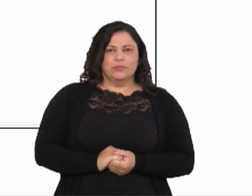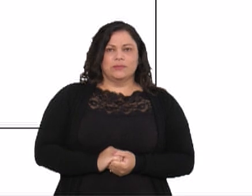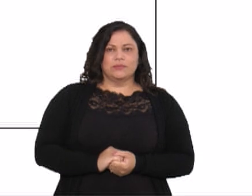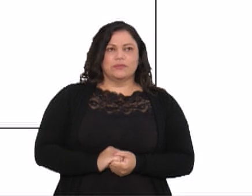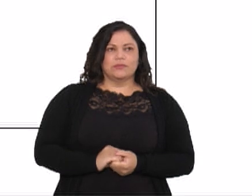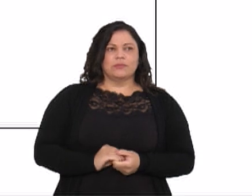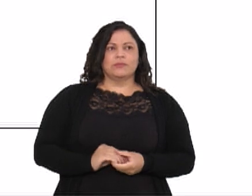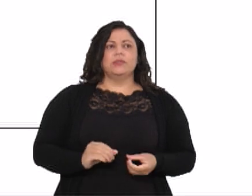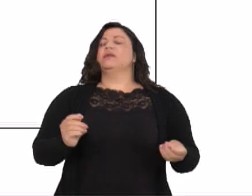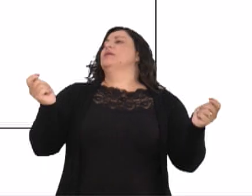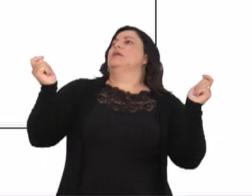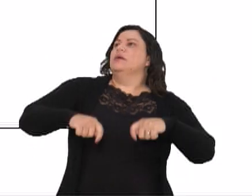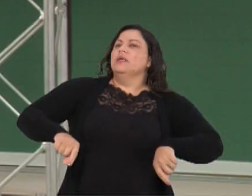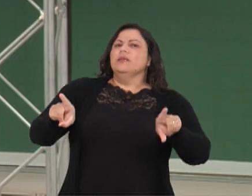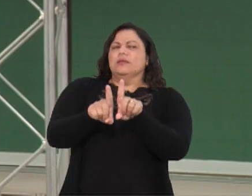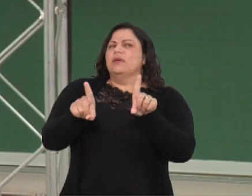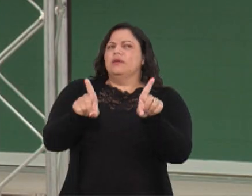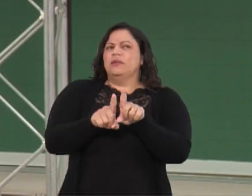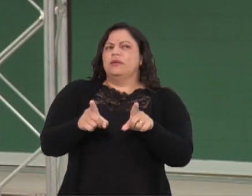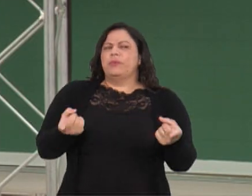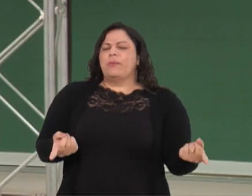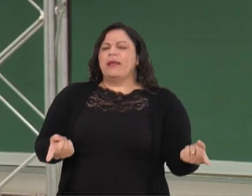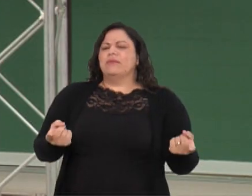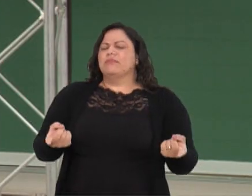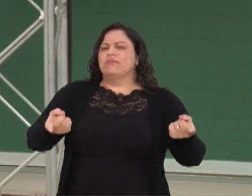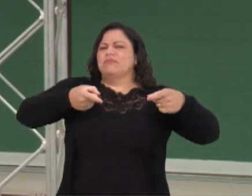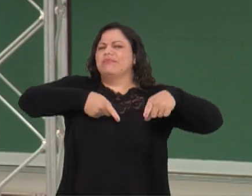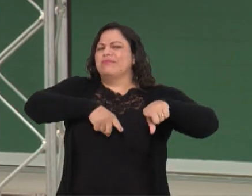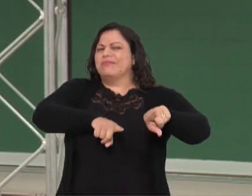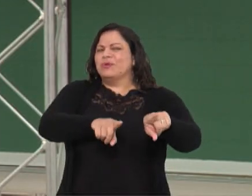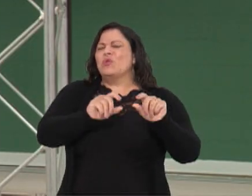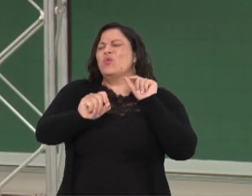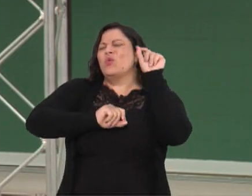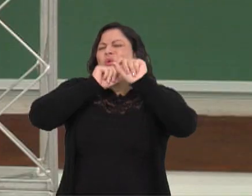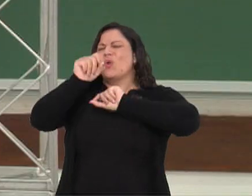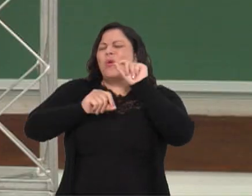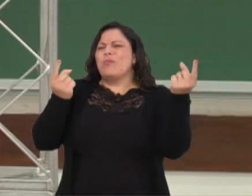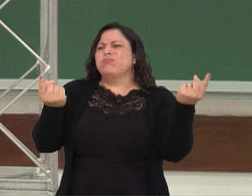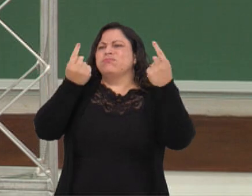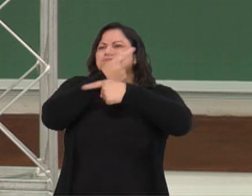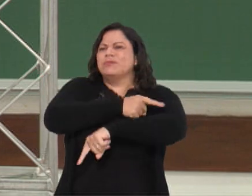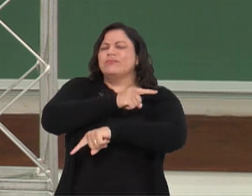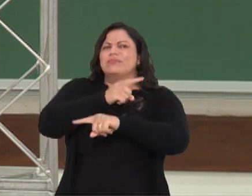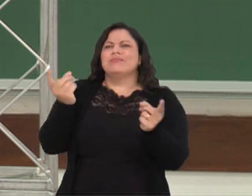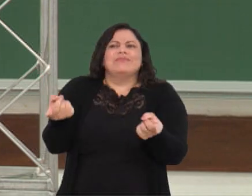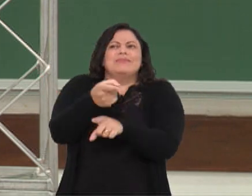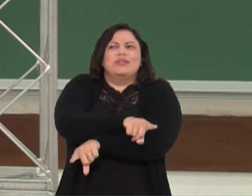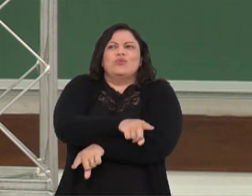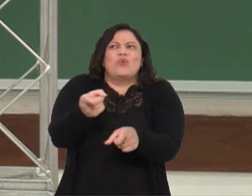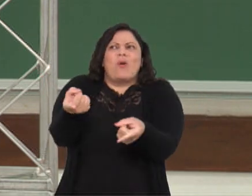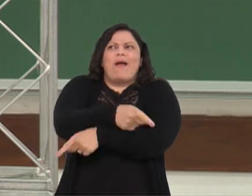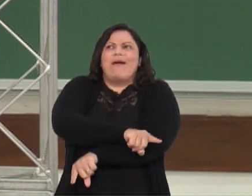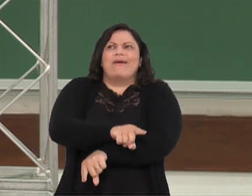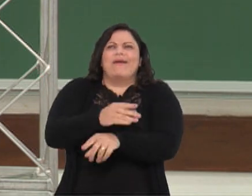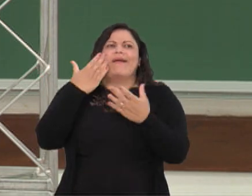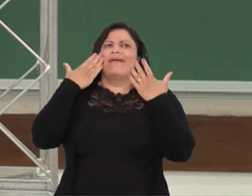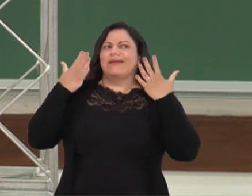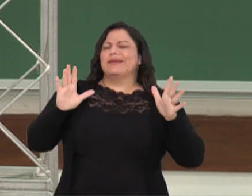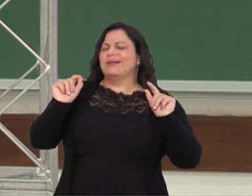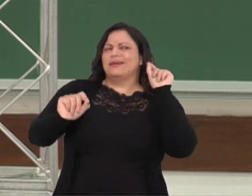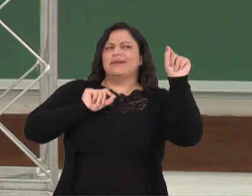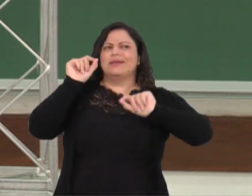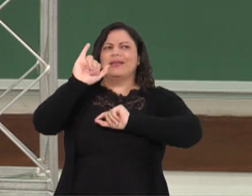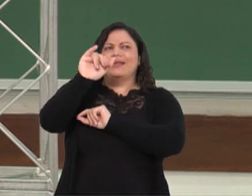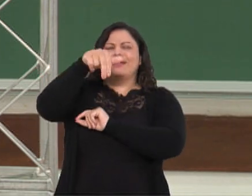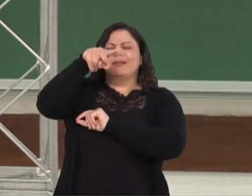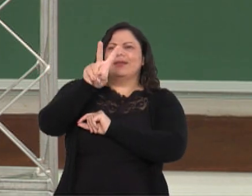E é também uma inversão. O que é uma inversão? É colocar